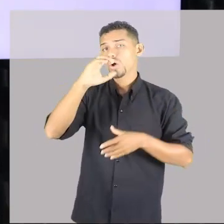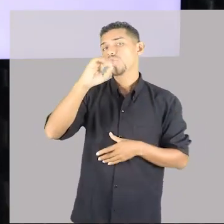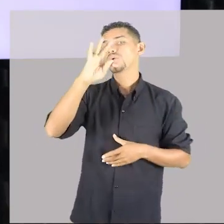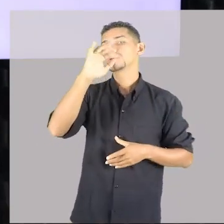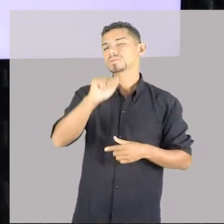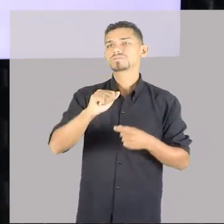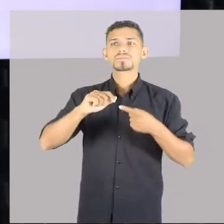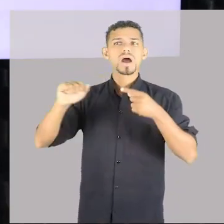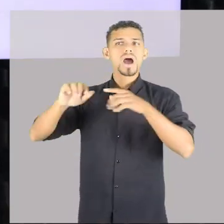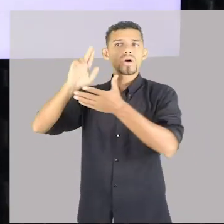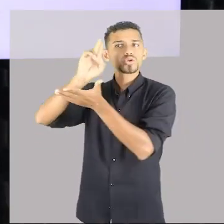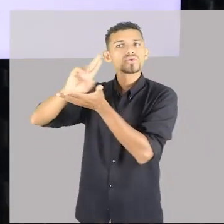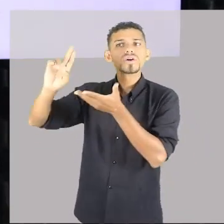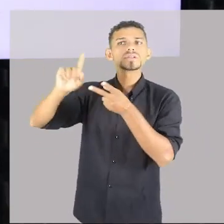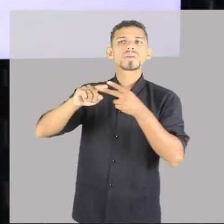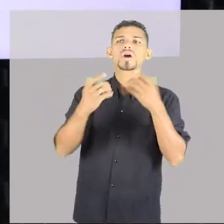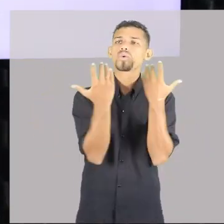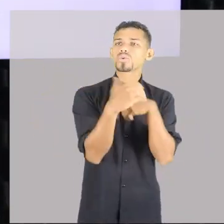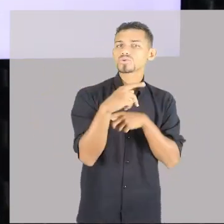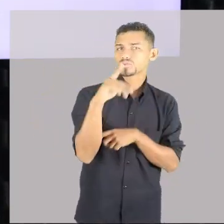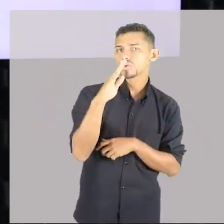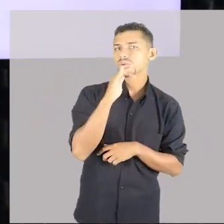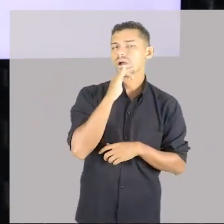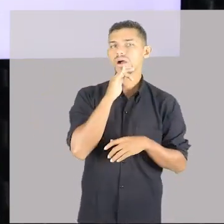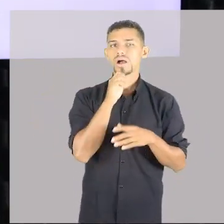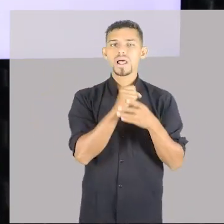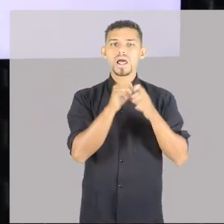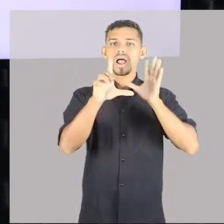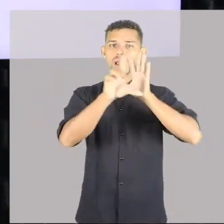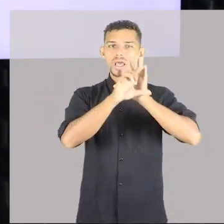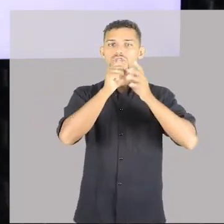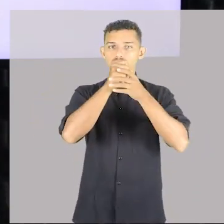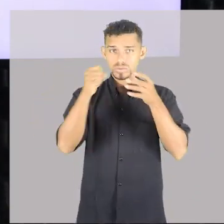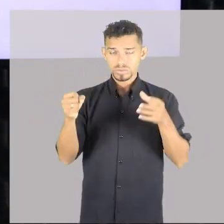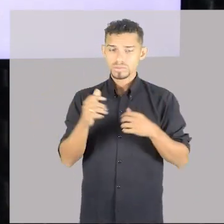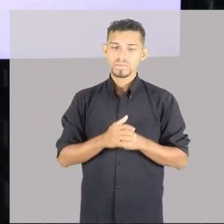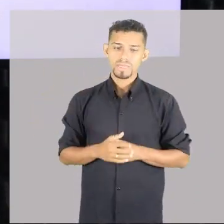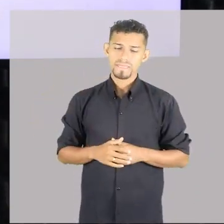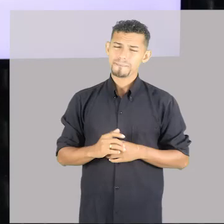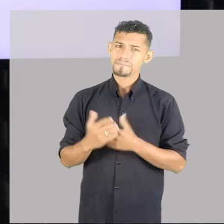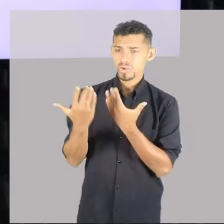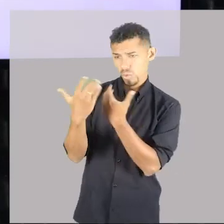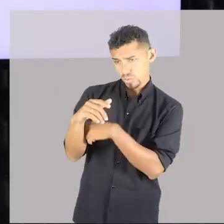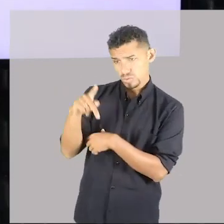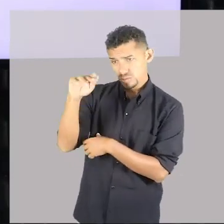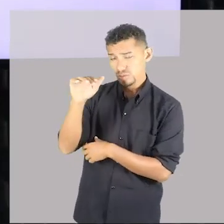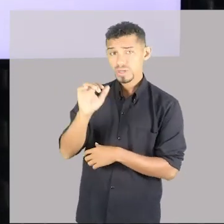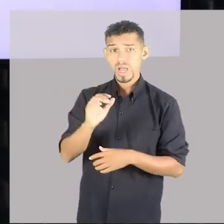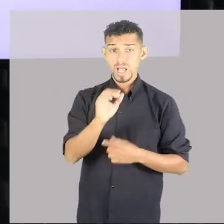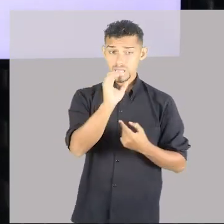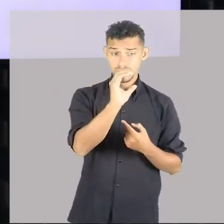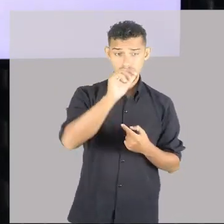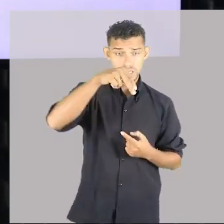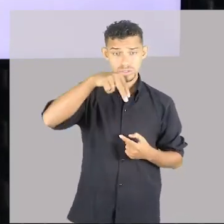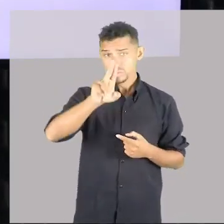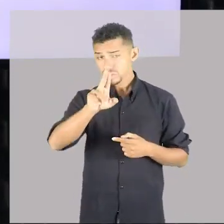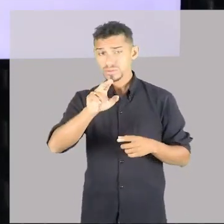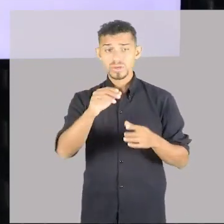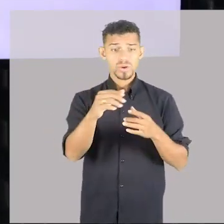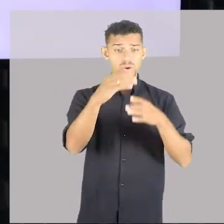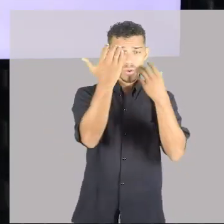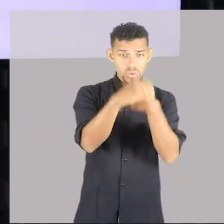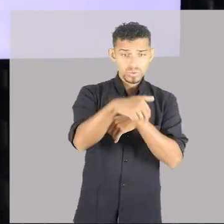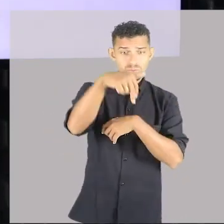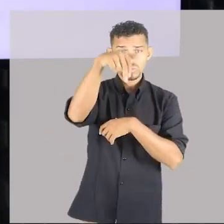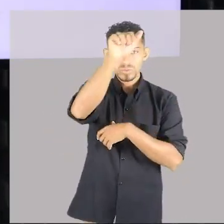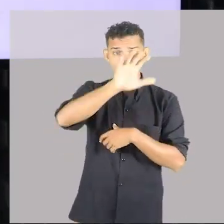Cotas para universidades, cotas para concurso público. É também, inclusive o concurso público nacional unificado, quando você vê a tabela de vagas,